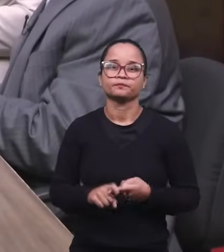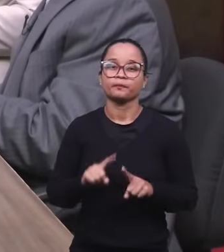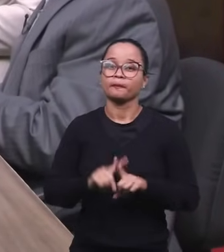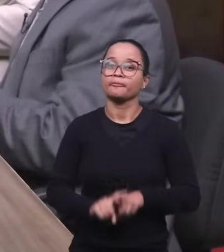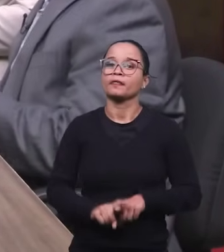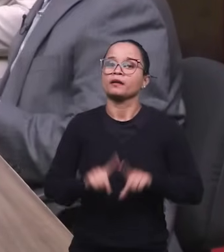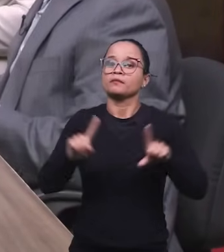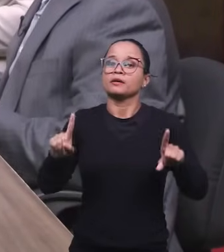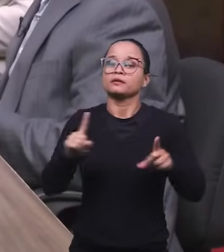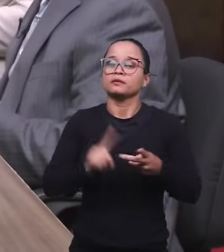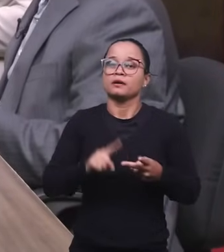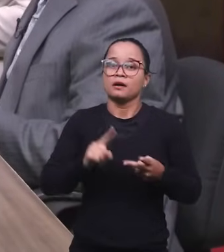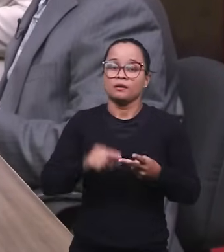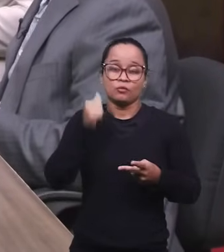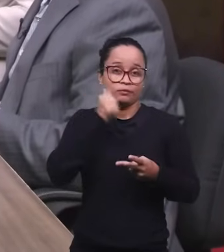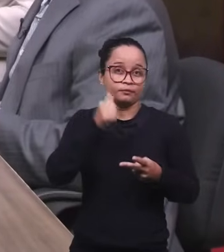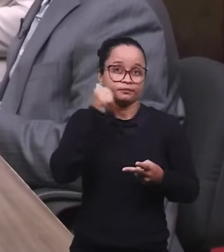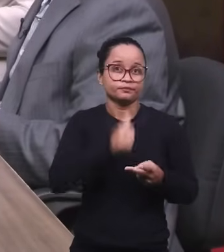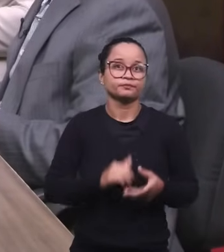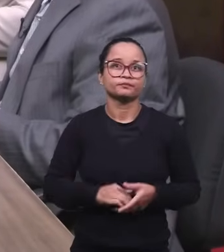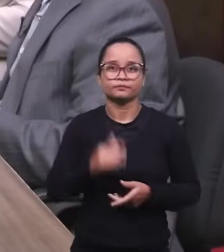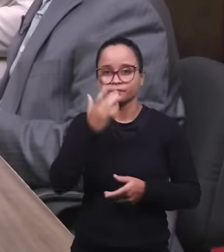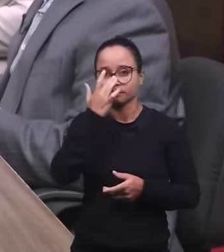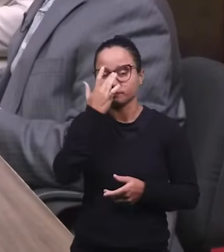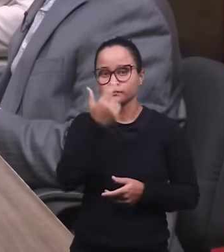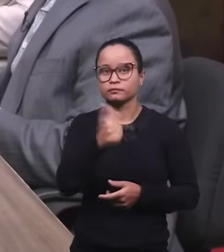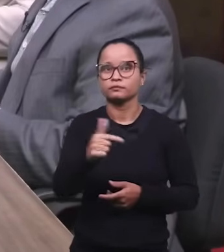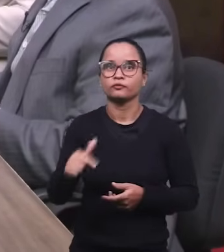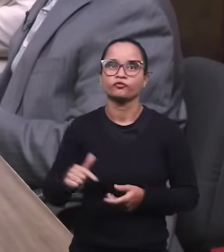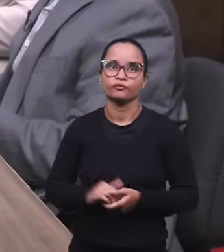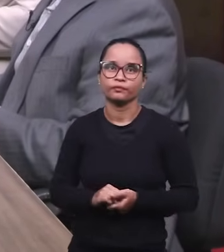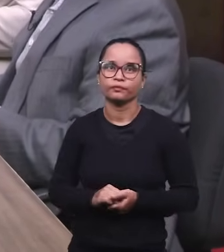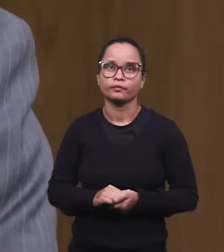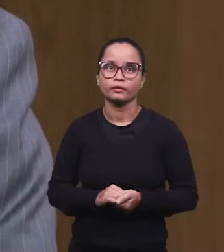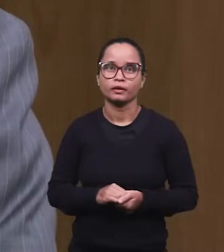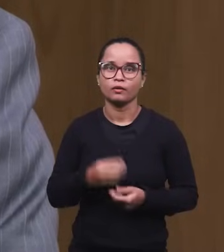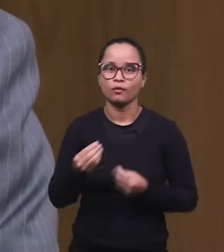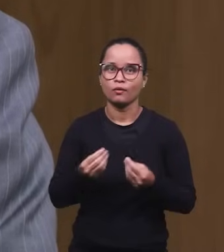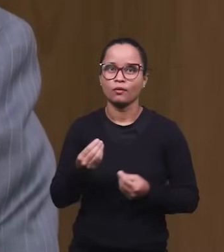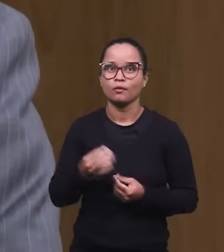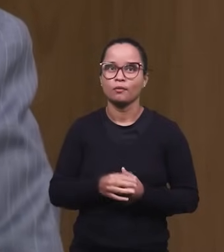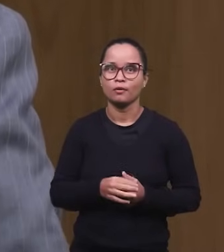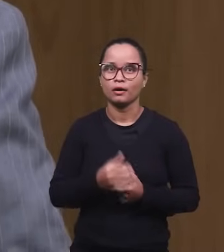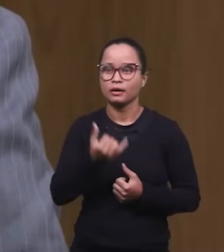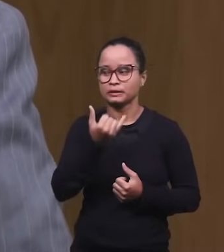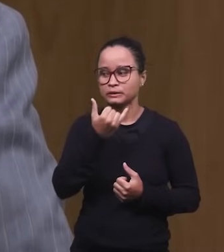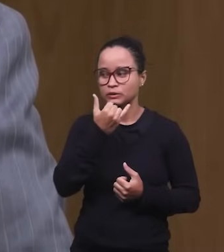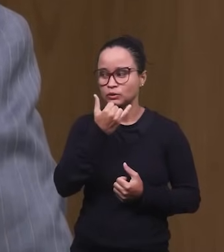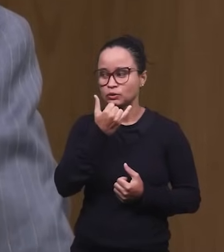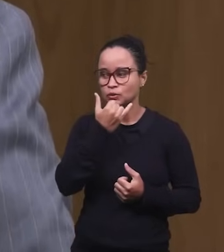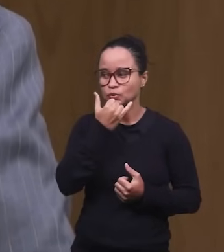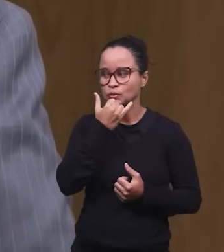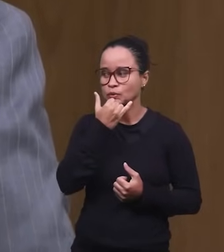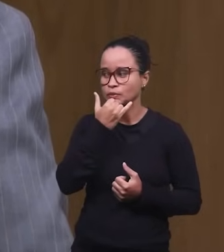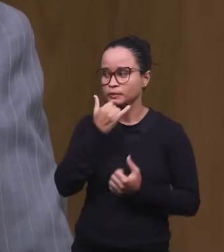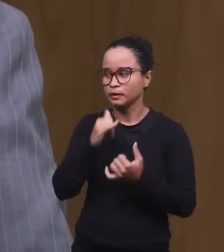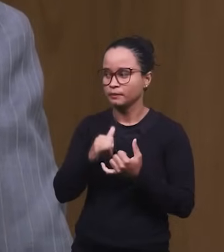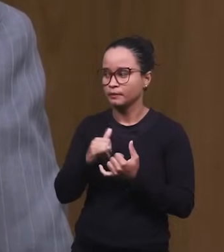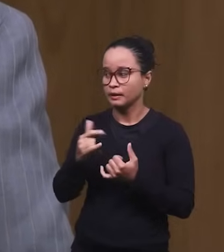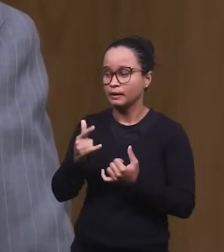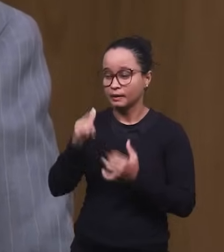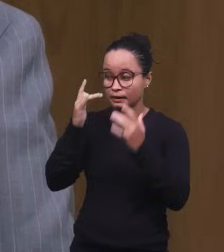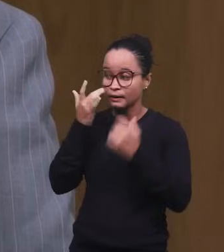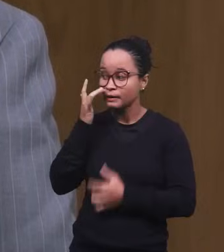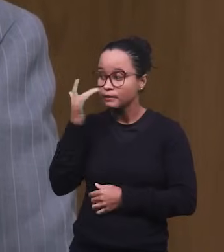esse. Mas ela não tinha isso como uma desculpa para não servir a Deus. Ela temia